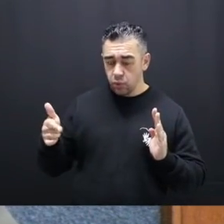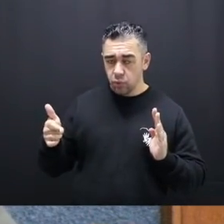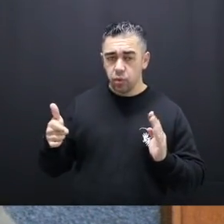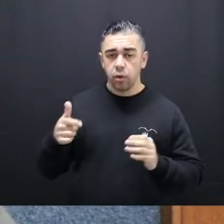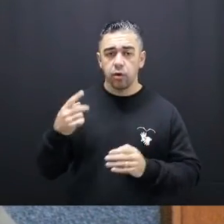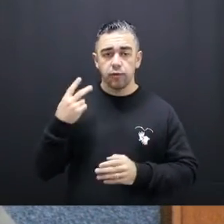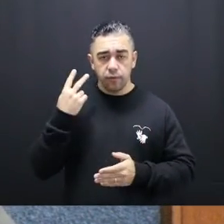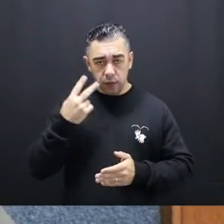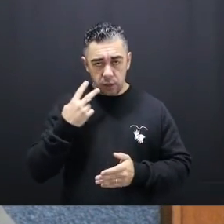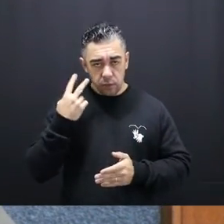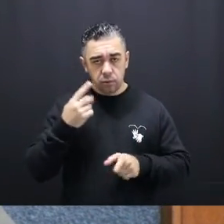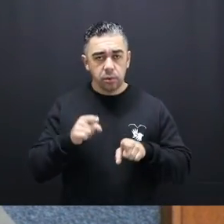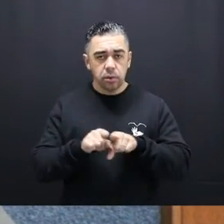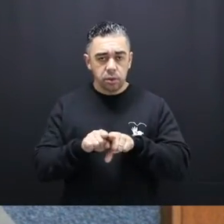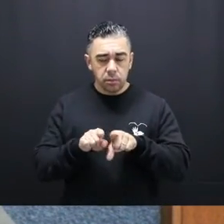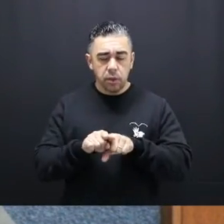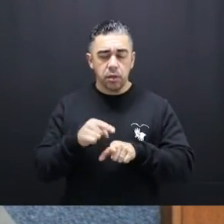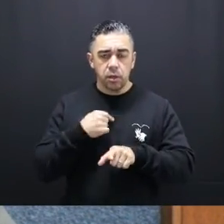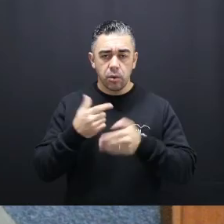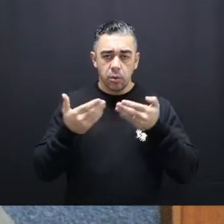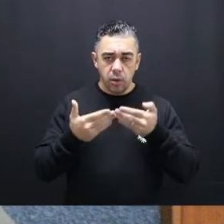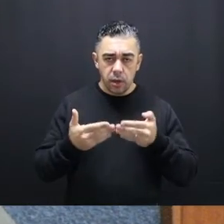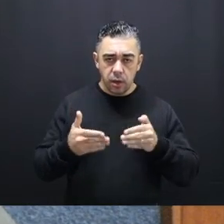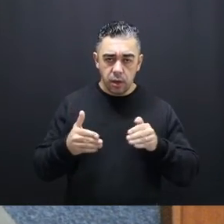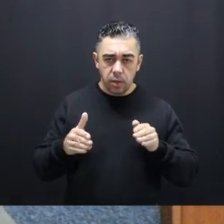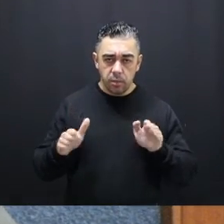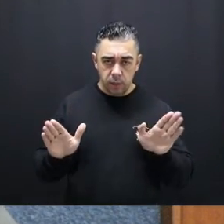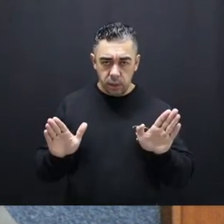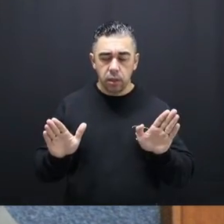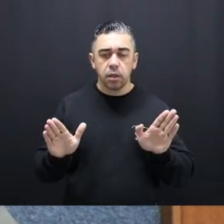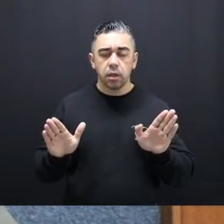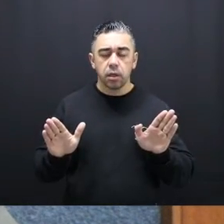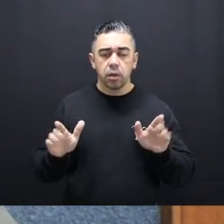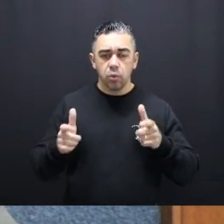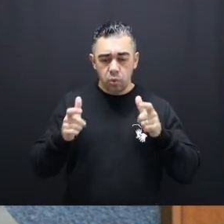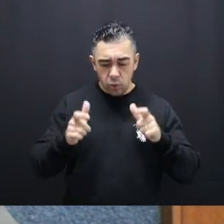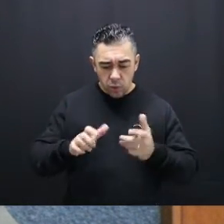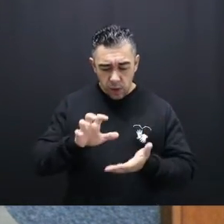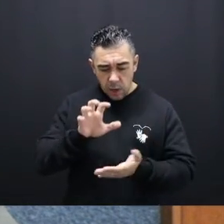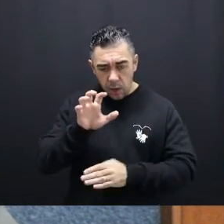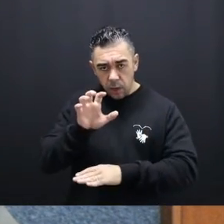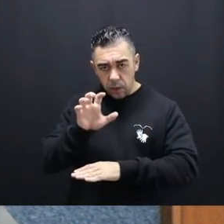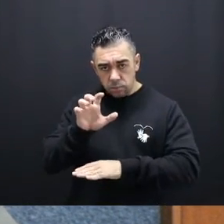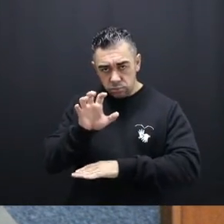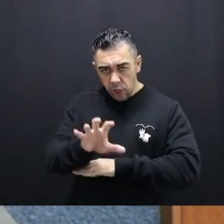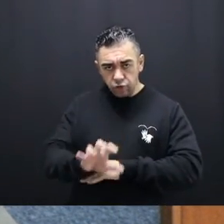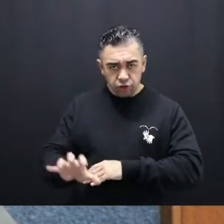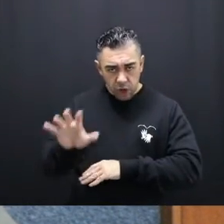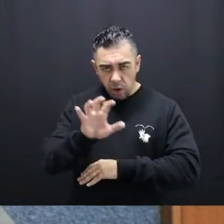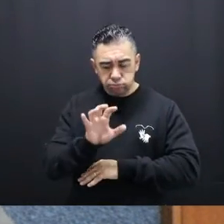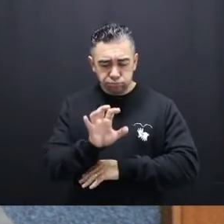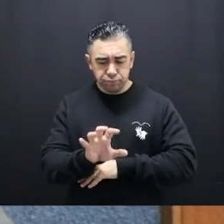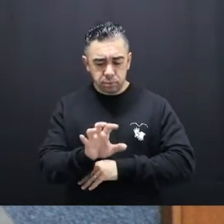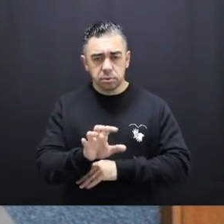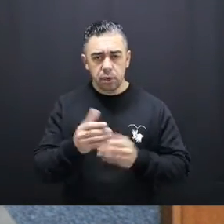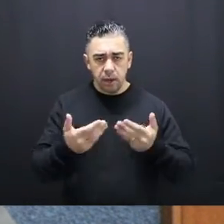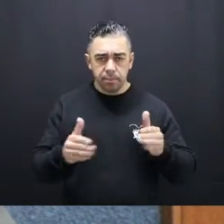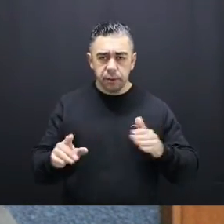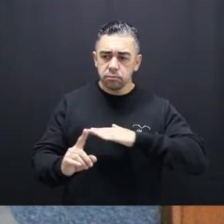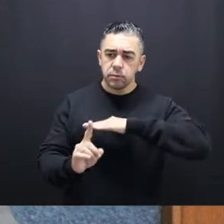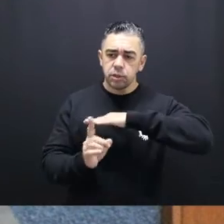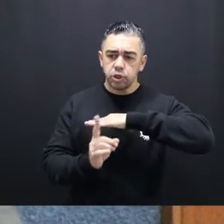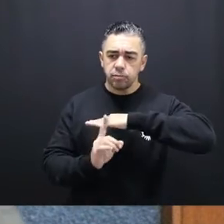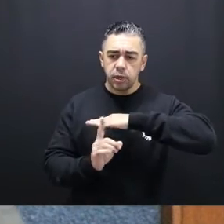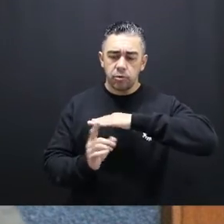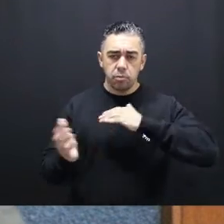eu abri o escritório regional eu atendia muita gente e